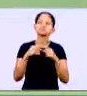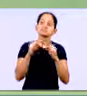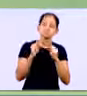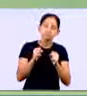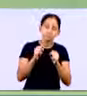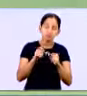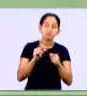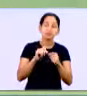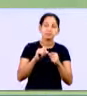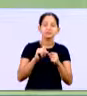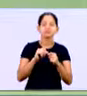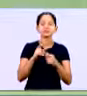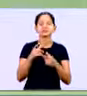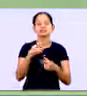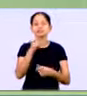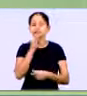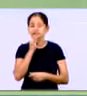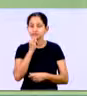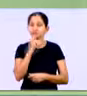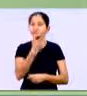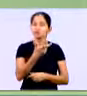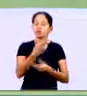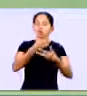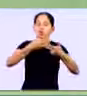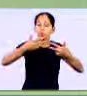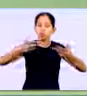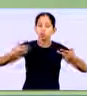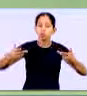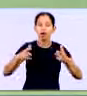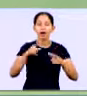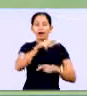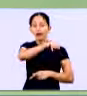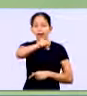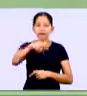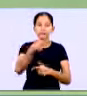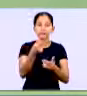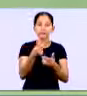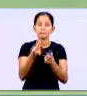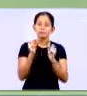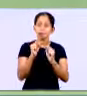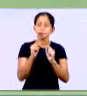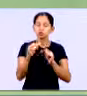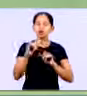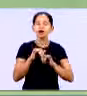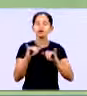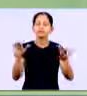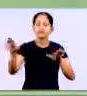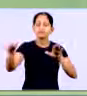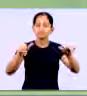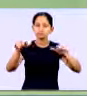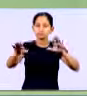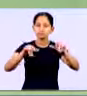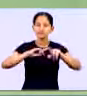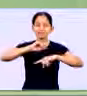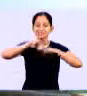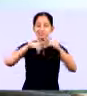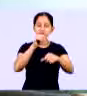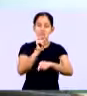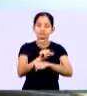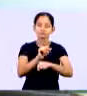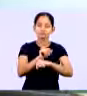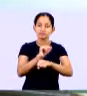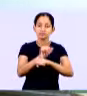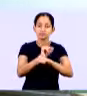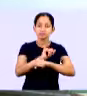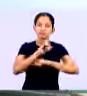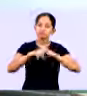debêntures, ou seja, são títulos que eu lanço, as pessoas compram o meu título, esperando receber, depois de um espaço de tempo